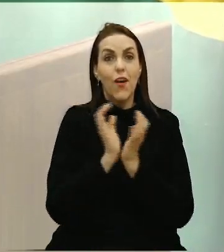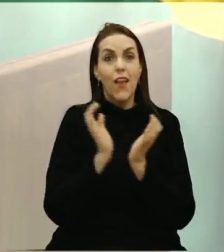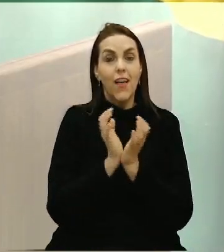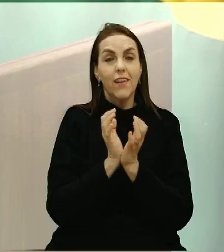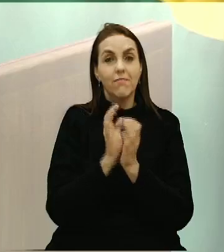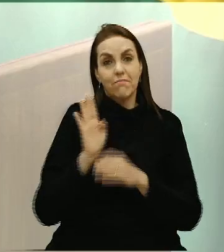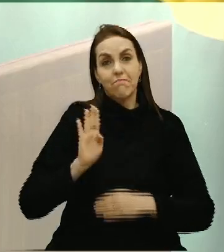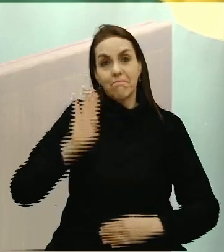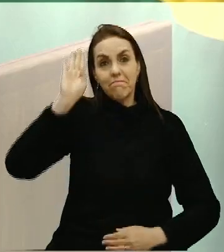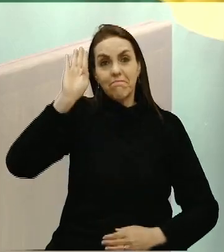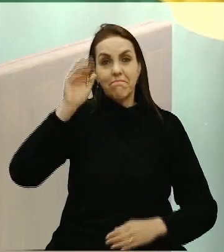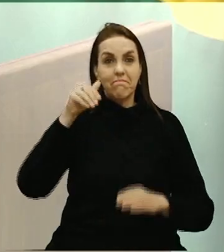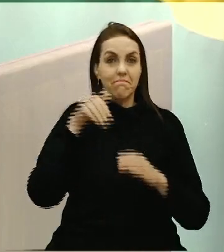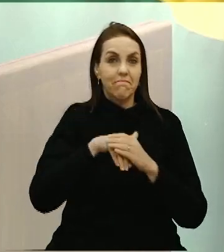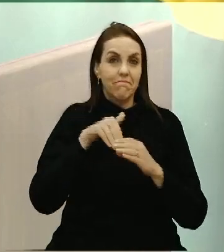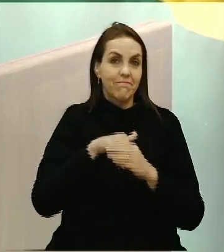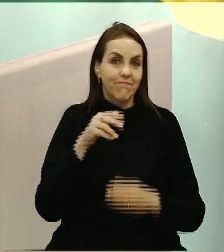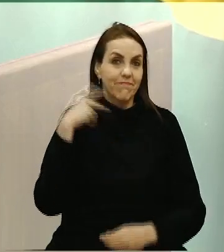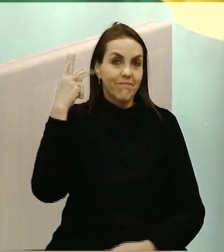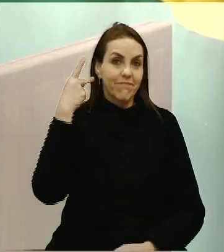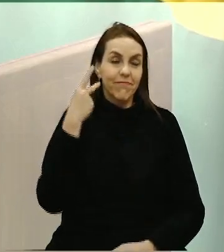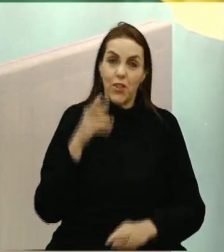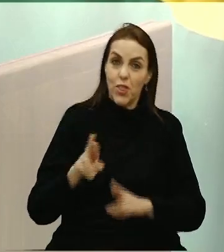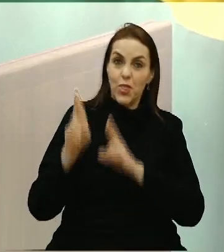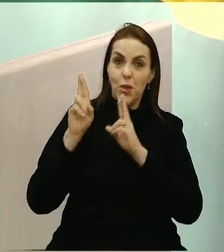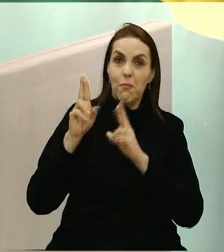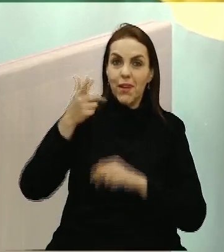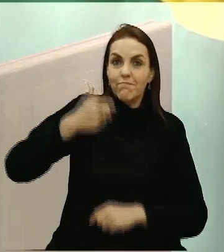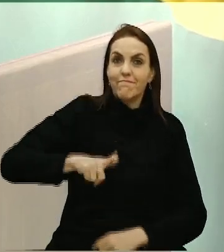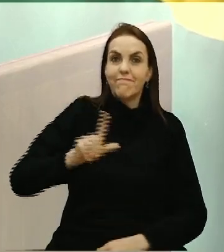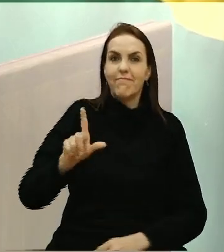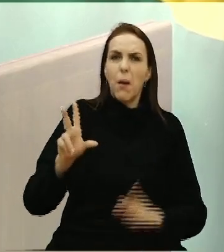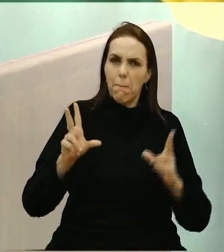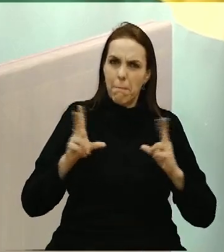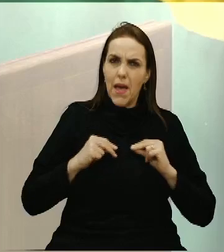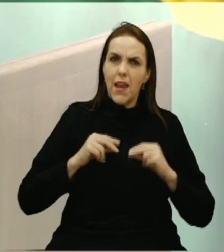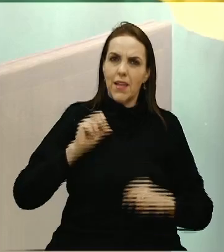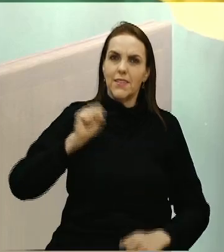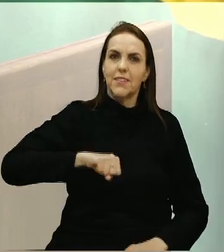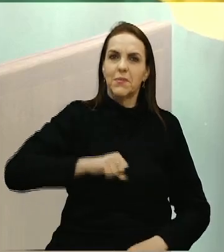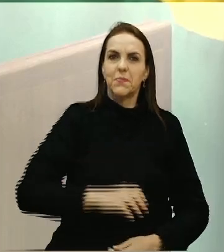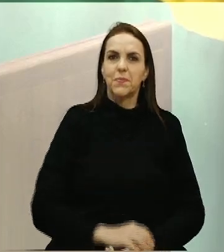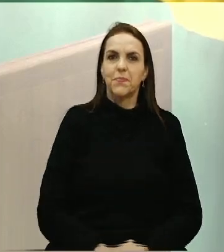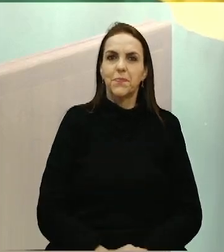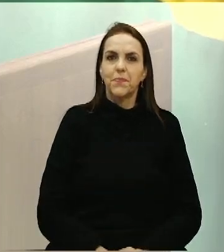Então, tomara que esteja aqui sim. É merecido.